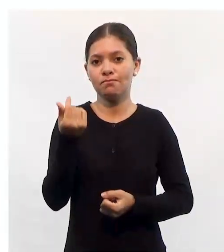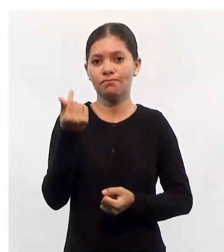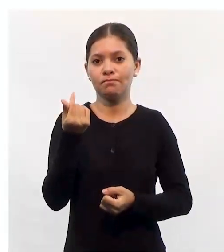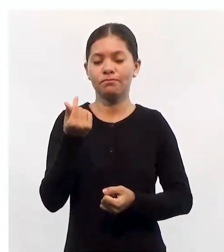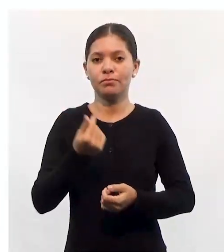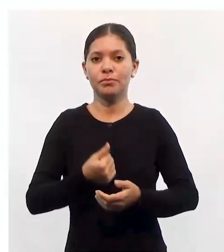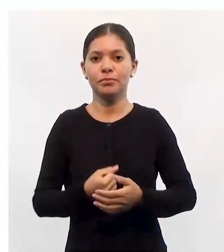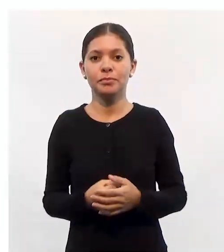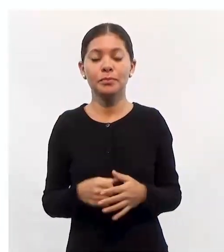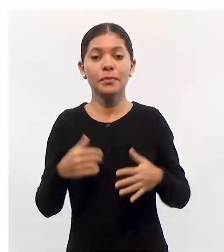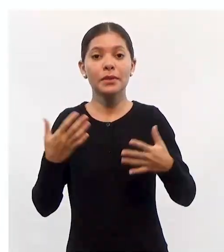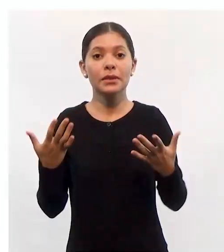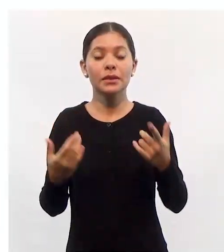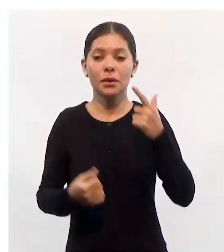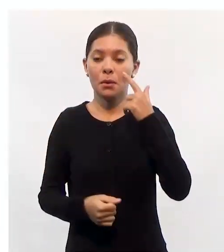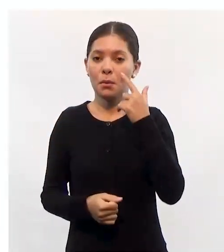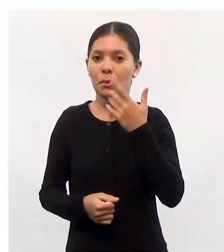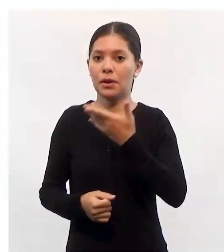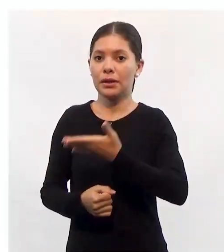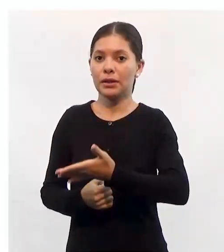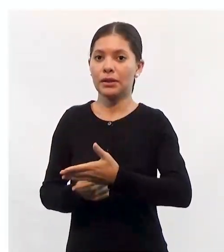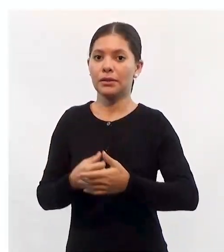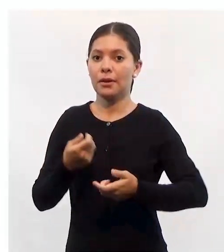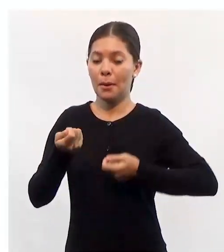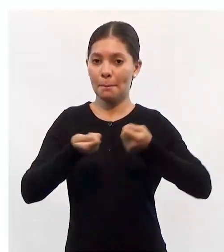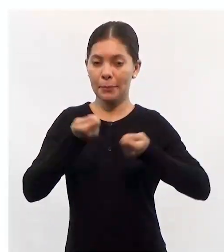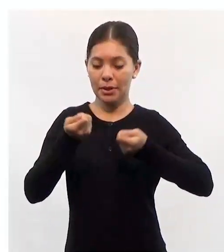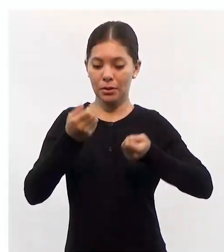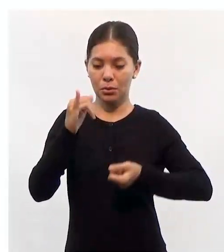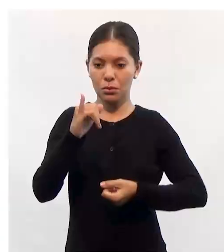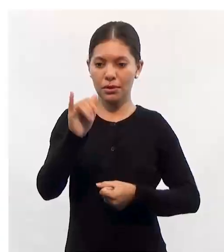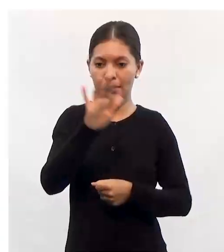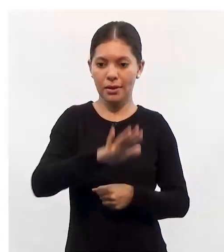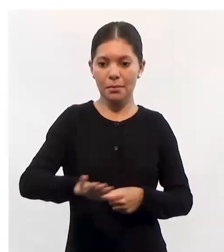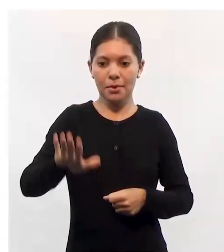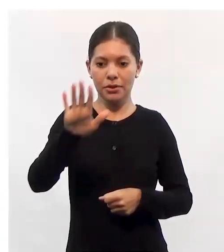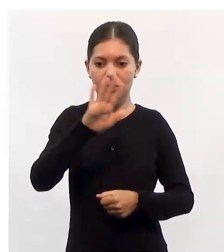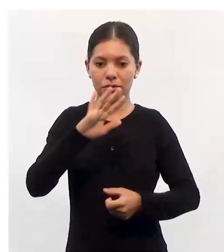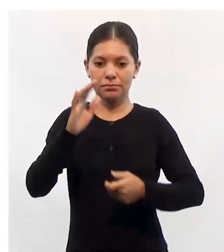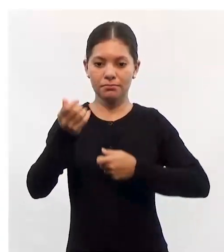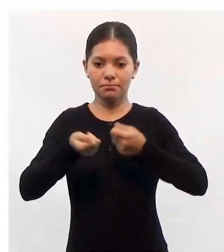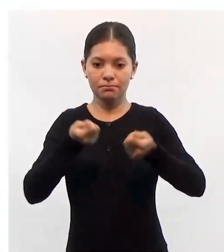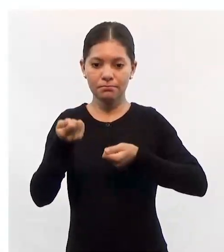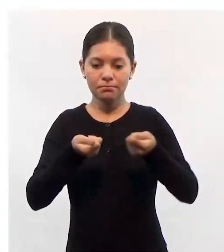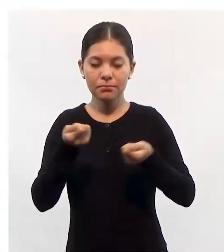logísticos. Então aqui nós temos uma mineradora,